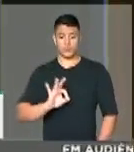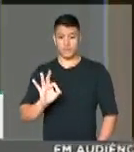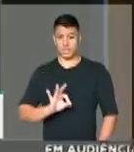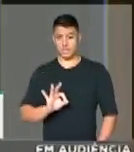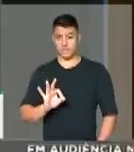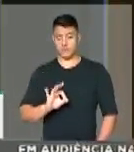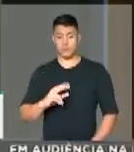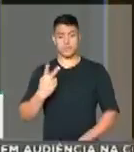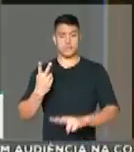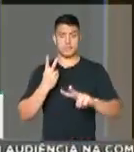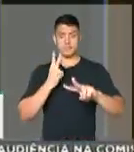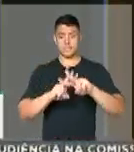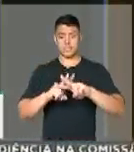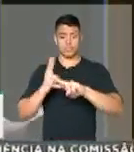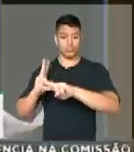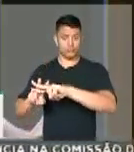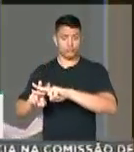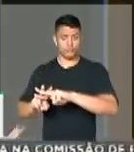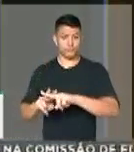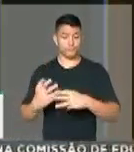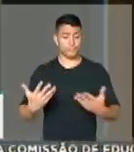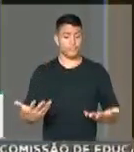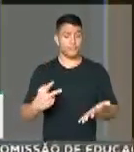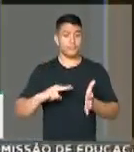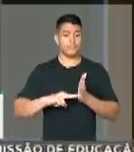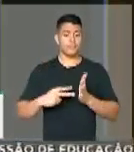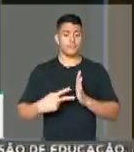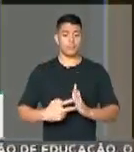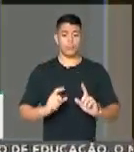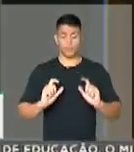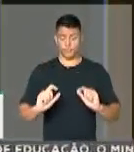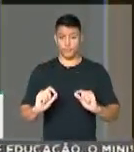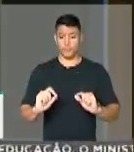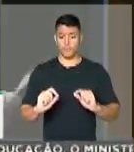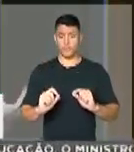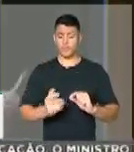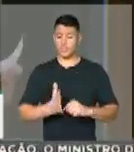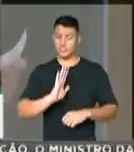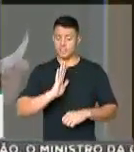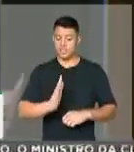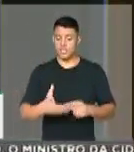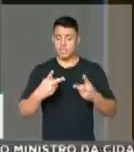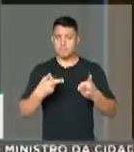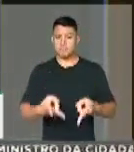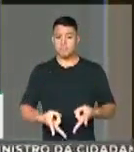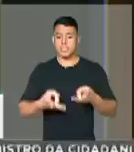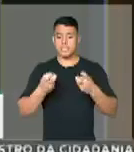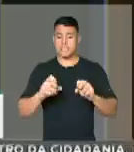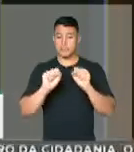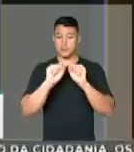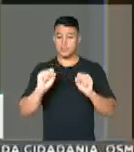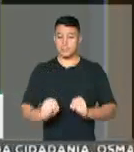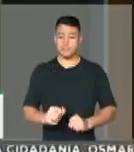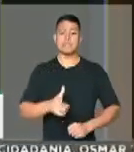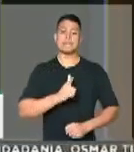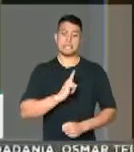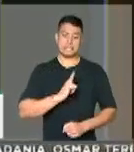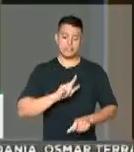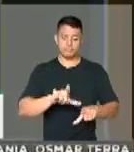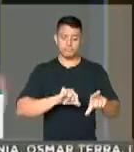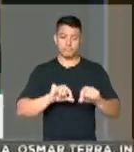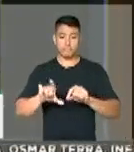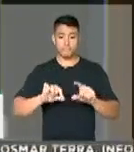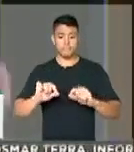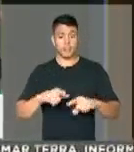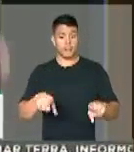68% das prisões, o que dá um indicativo do que é a natureza do sistema. Além